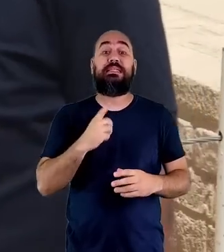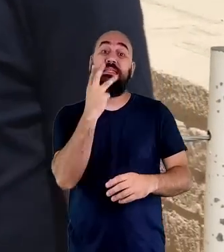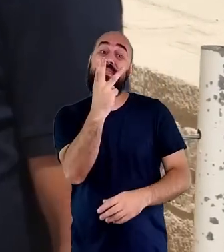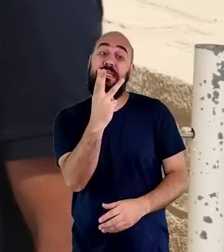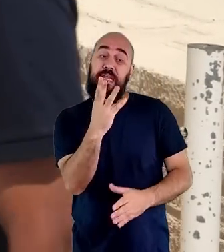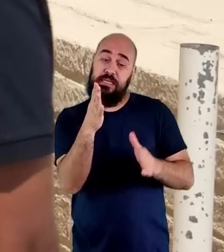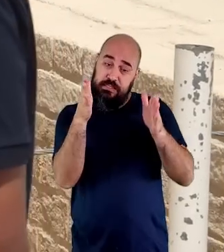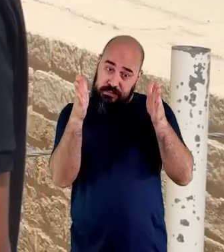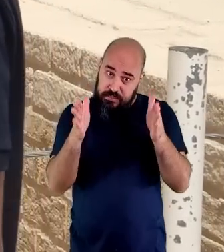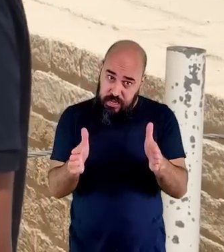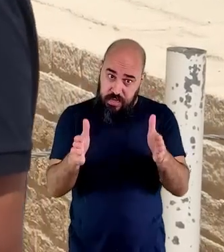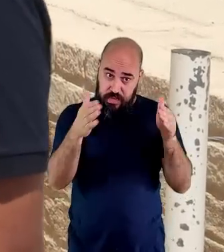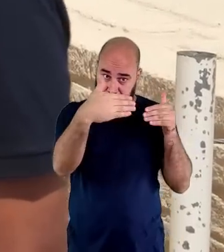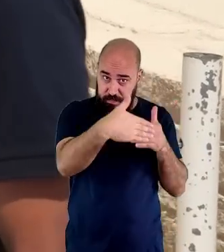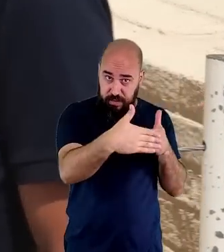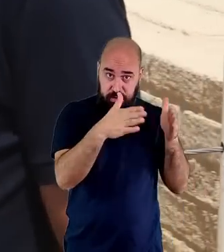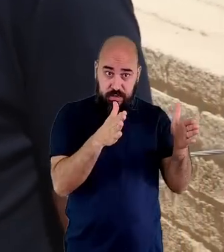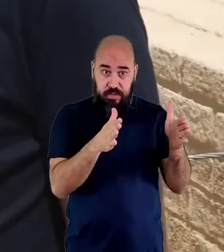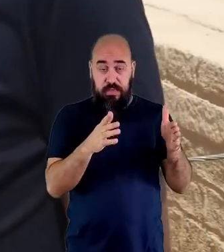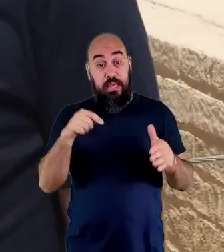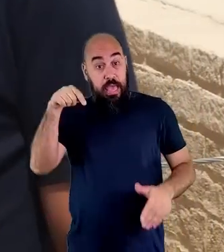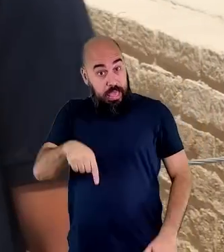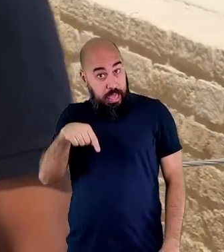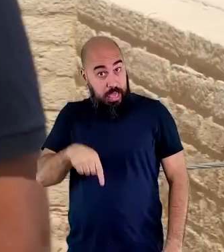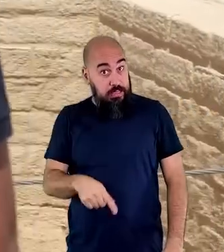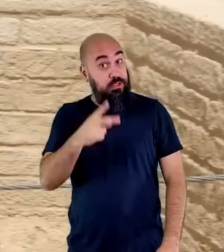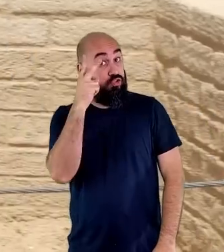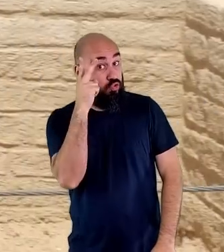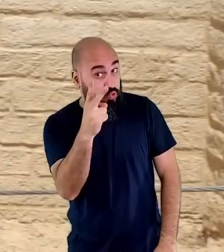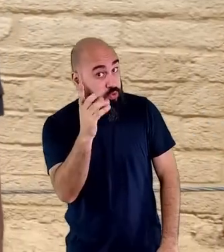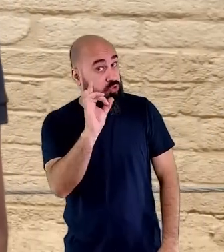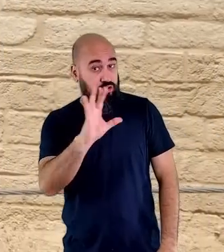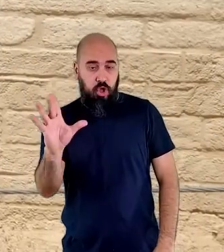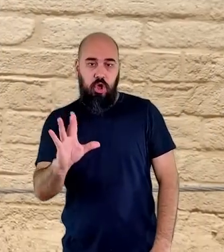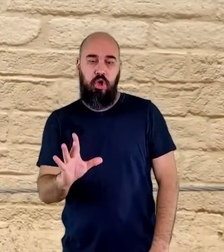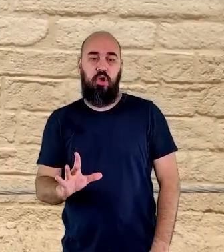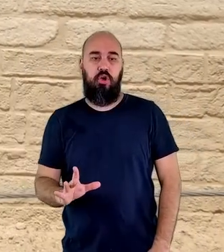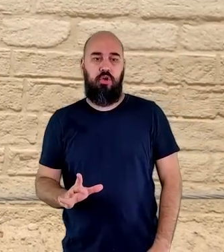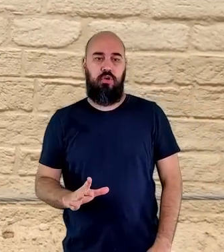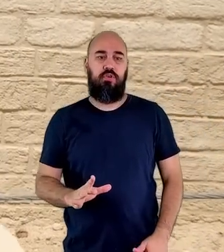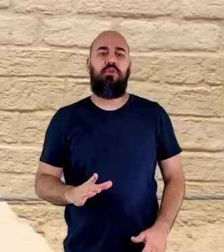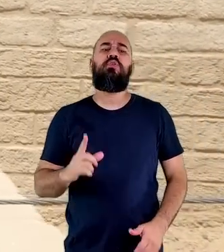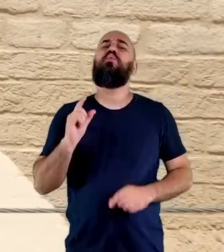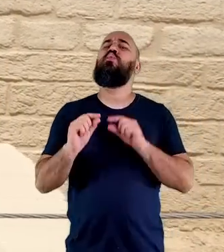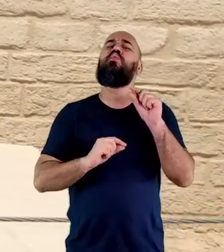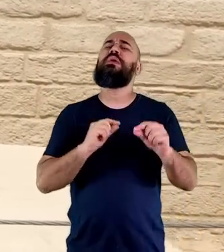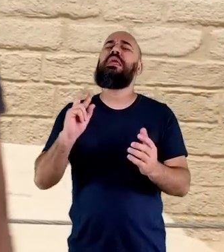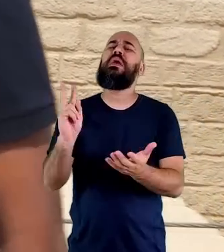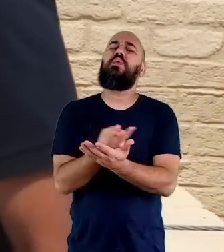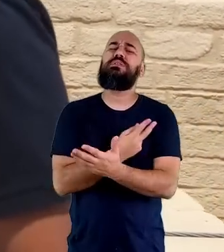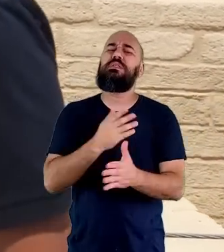há 2. Uma aqui, outra aqui e mais 2 desse lado. O